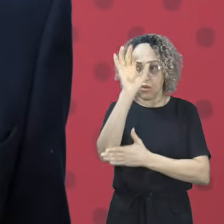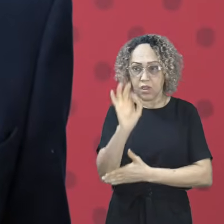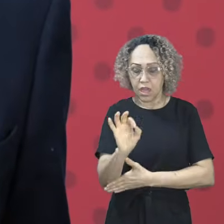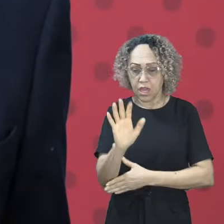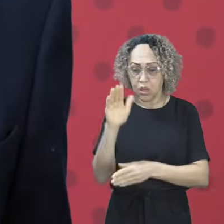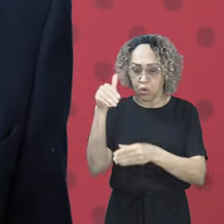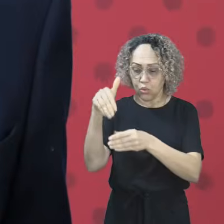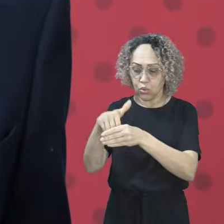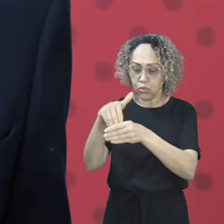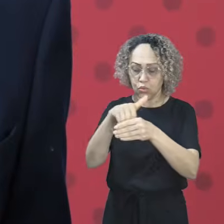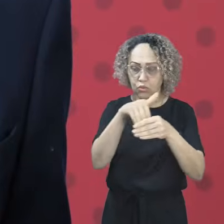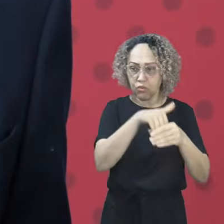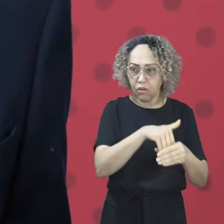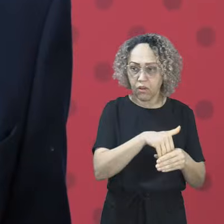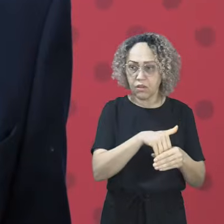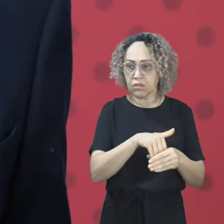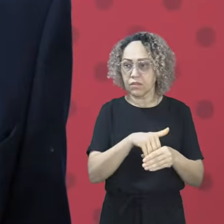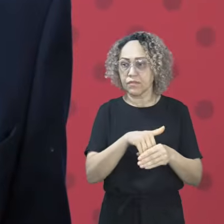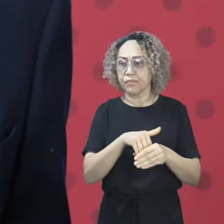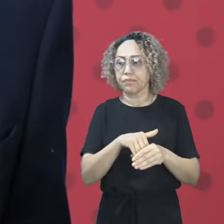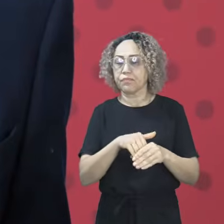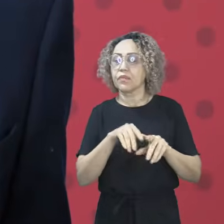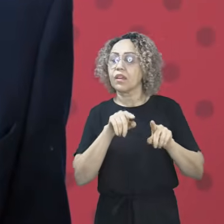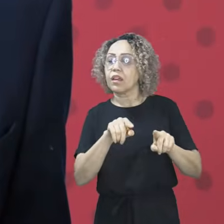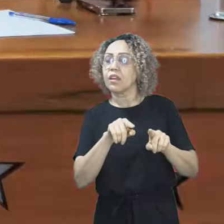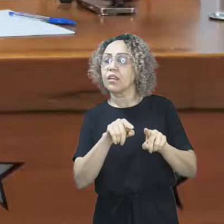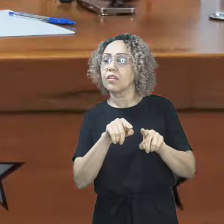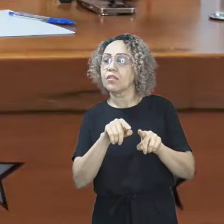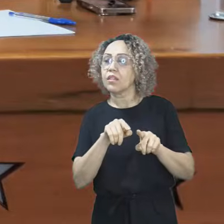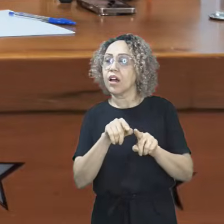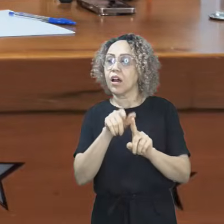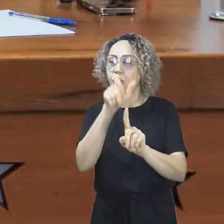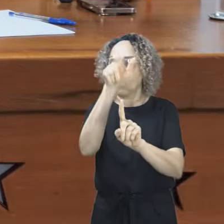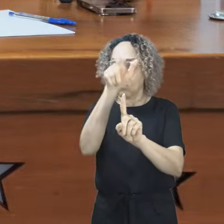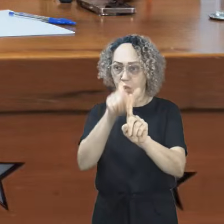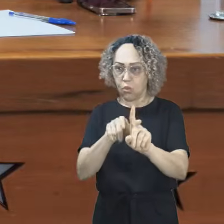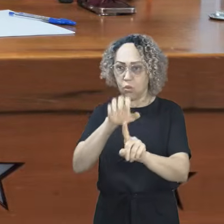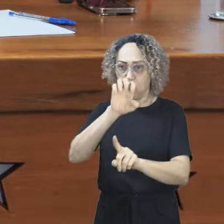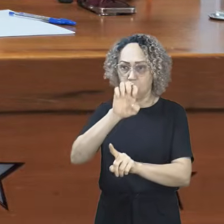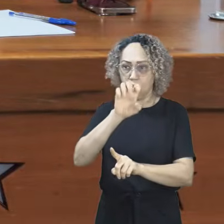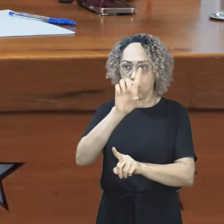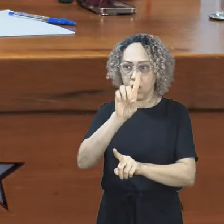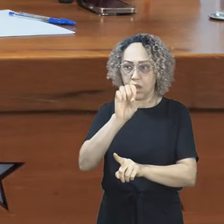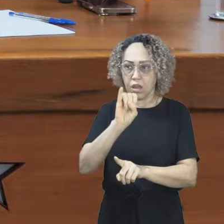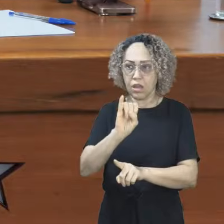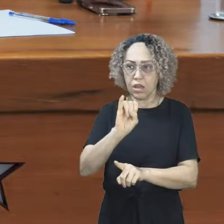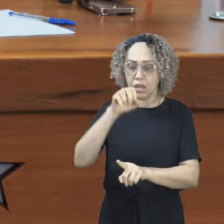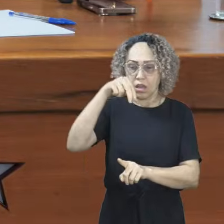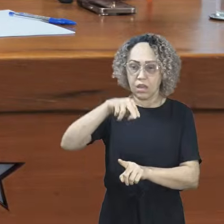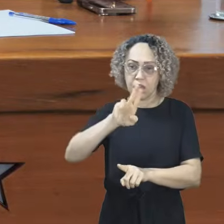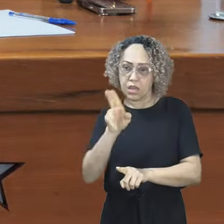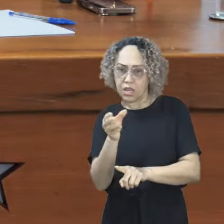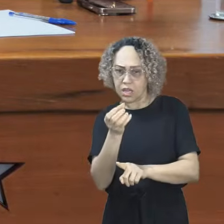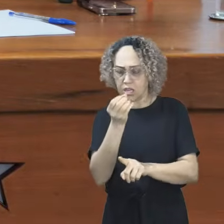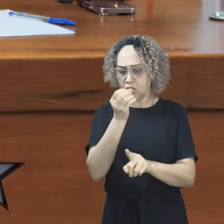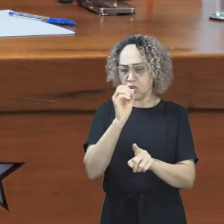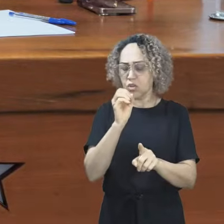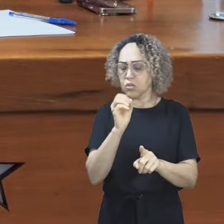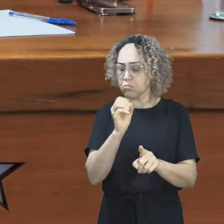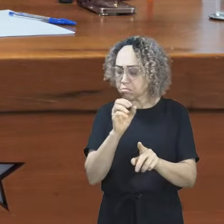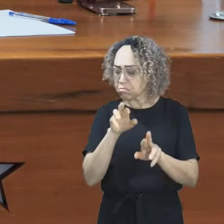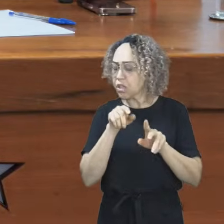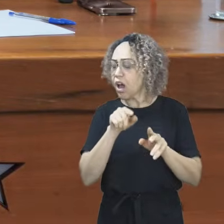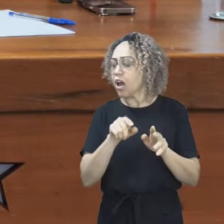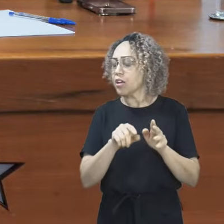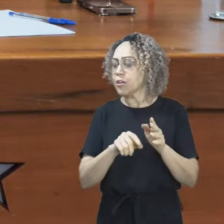Isso dá ao Edinho uma legitimidade muito grande para conduzir o